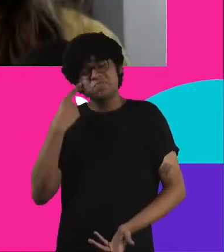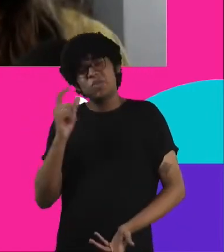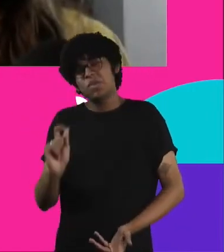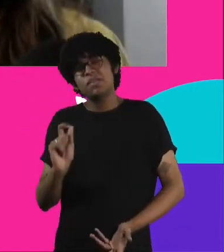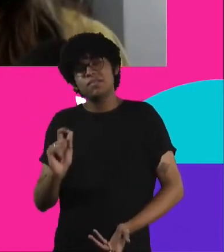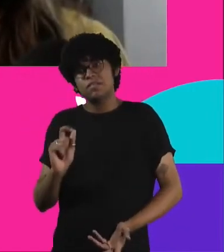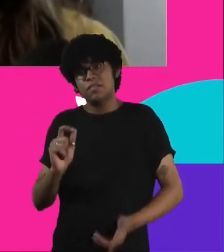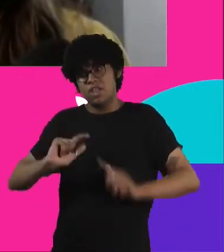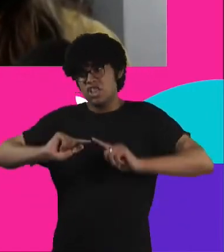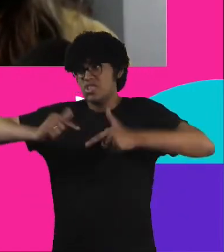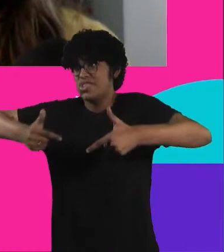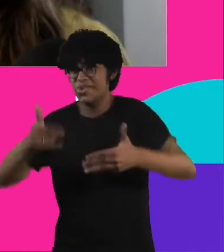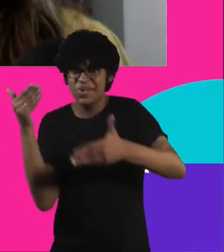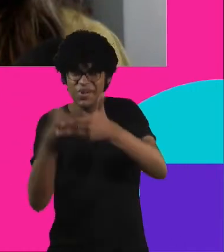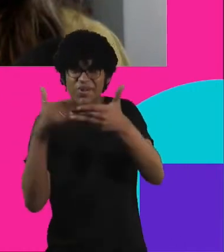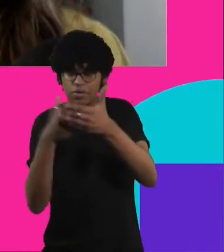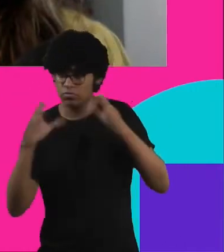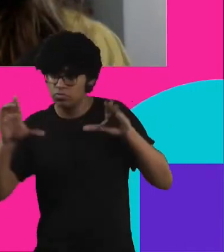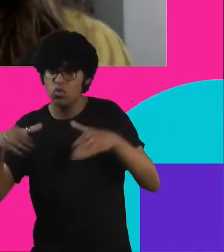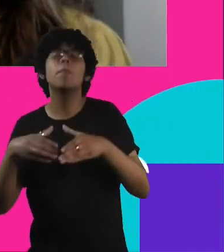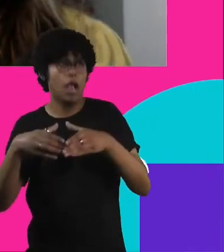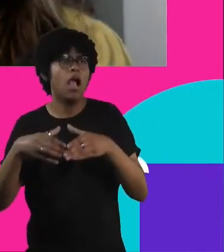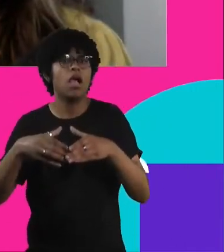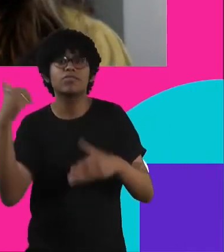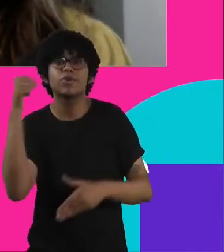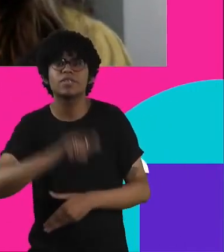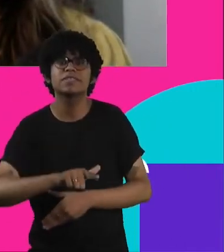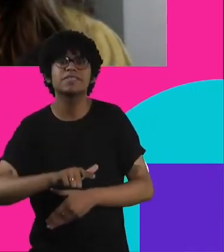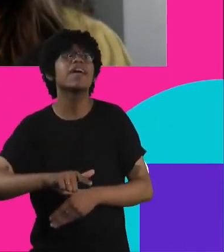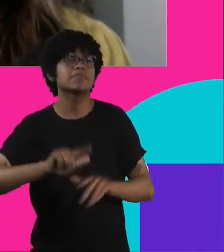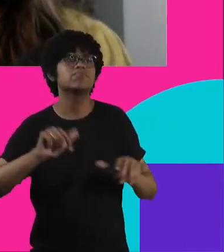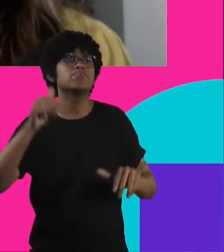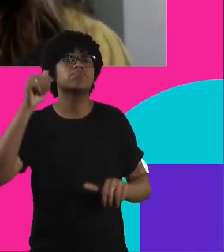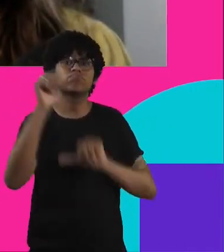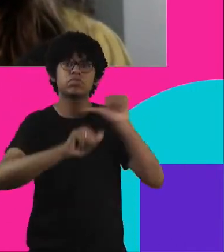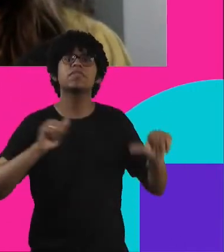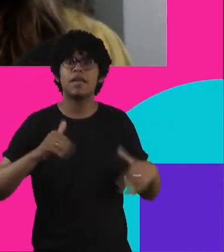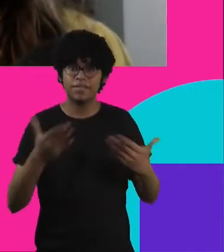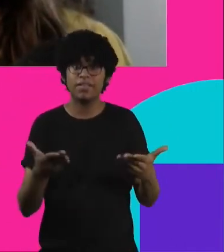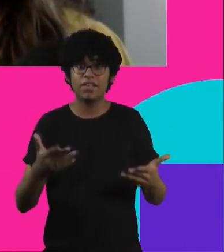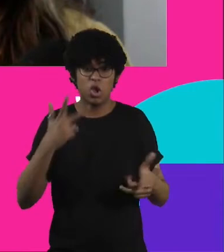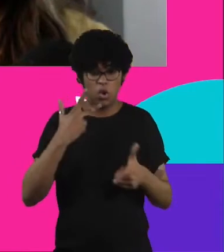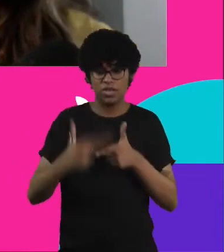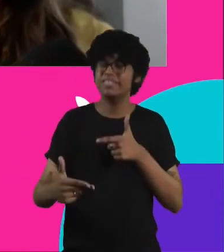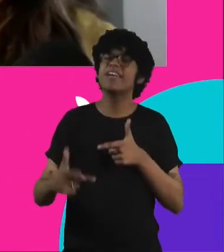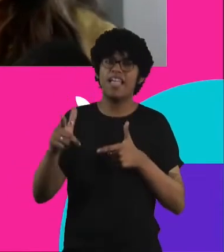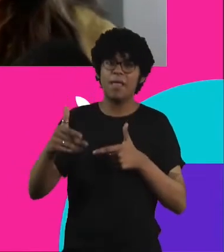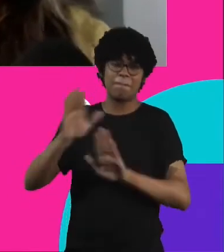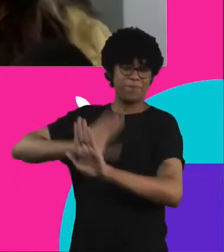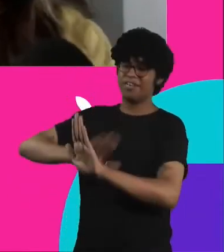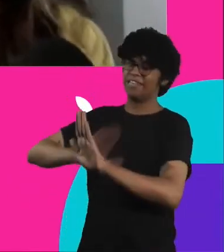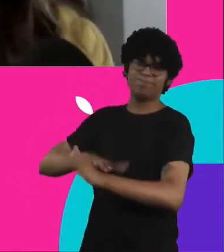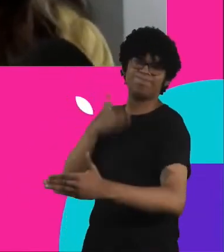luta coletiva é que a gente promove mudanças. Toda conquista é, de fato, fruto de luta.